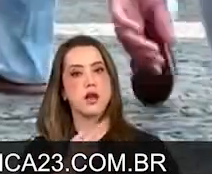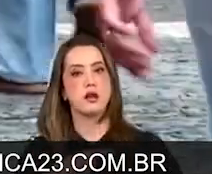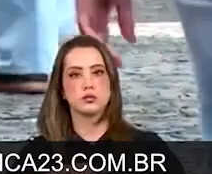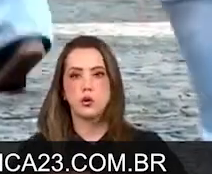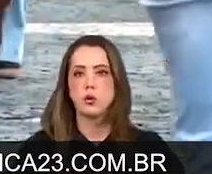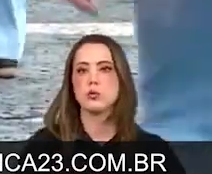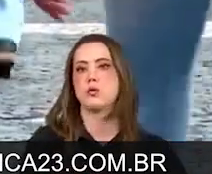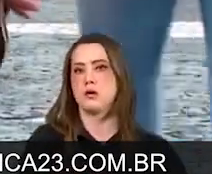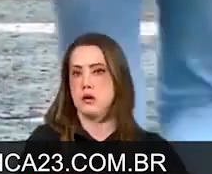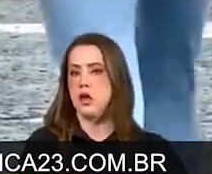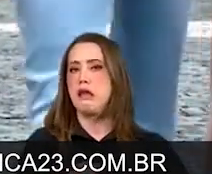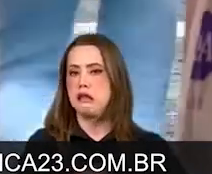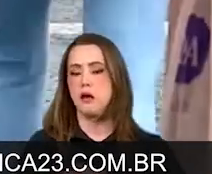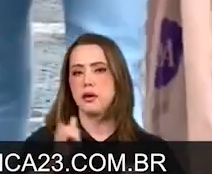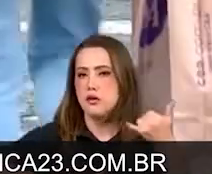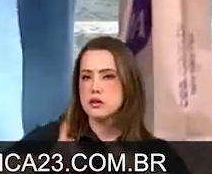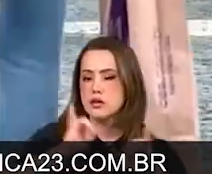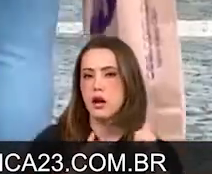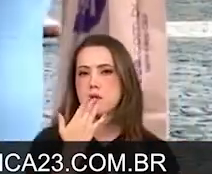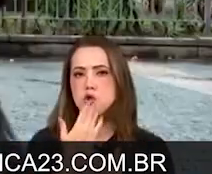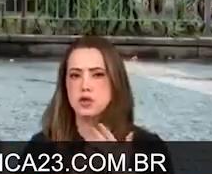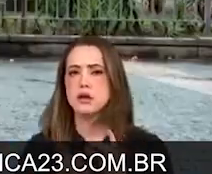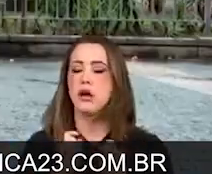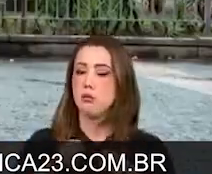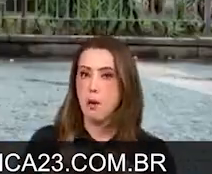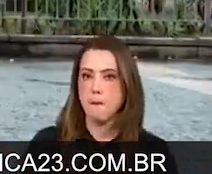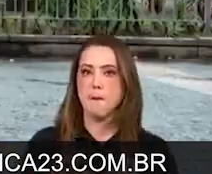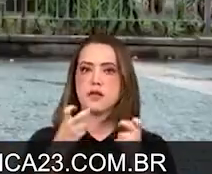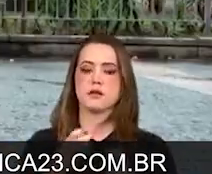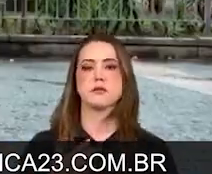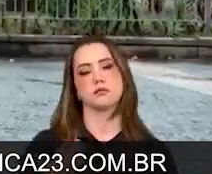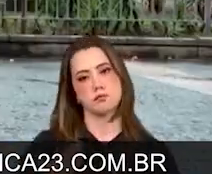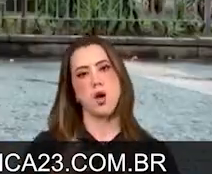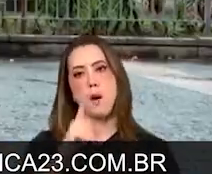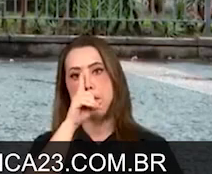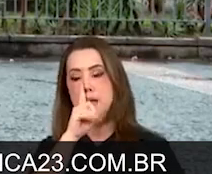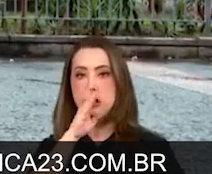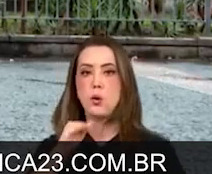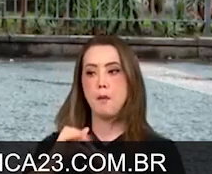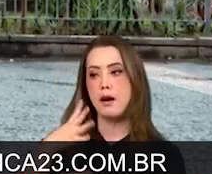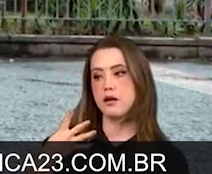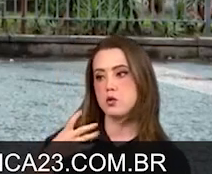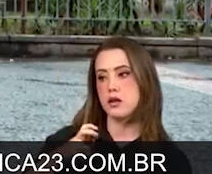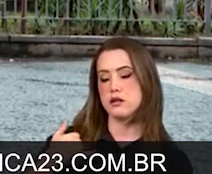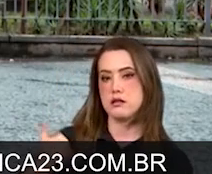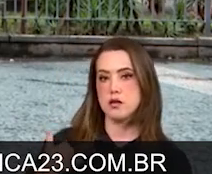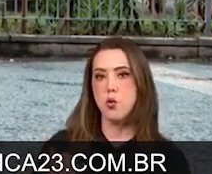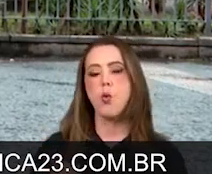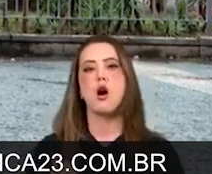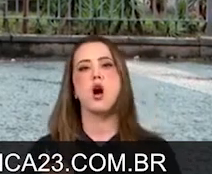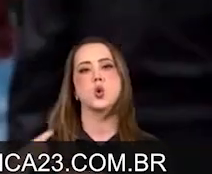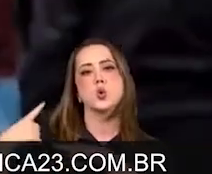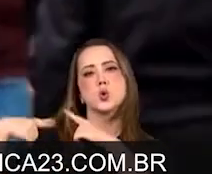sangue. São fatores de risco para o surgimento do câncer de próstata, idade a partir dos 45 anos, histórico familiar da doença